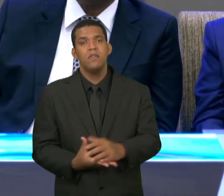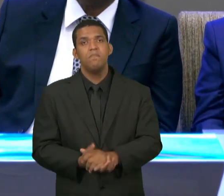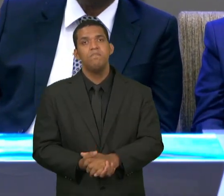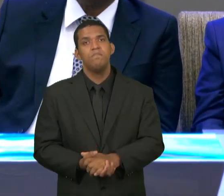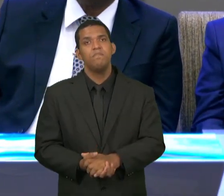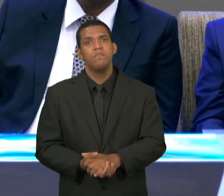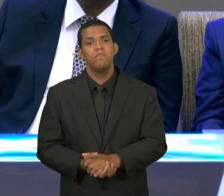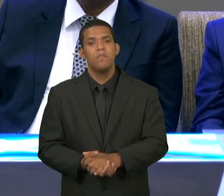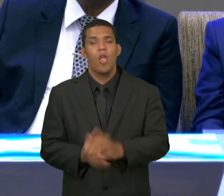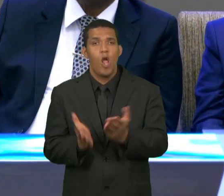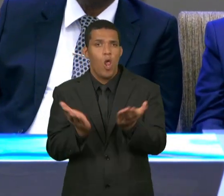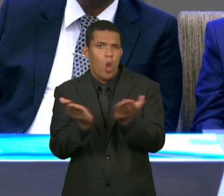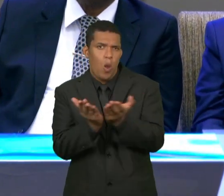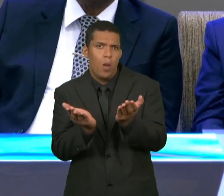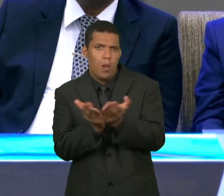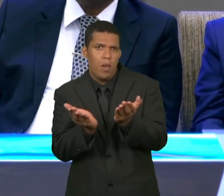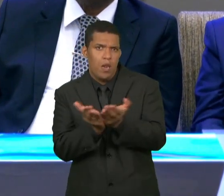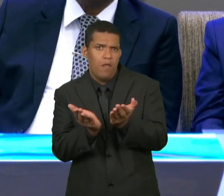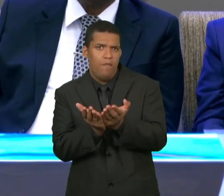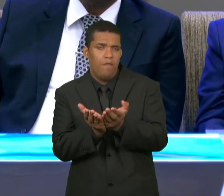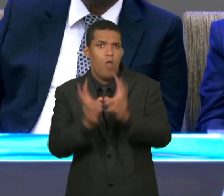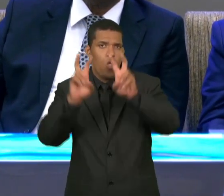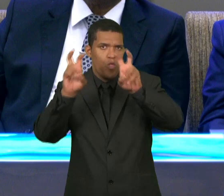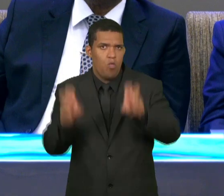livros de sua biografia,